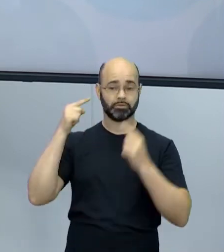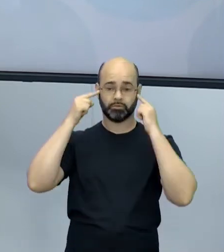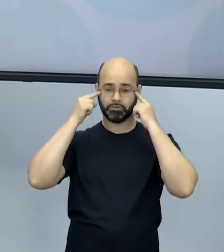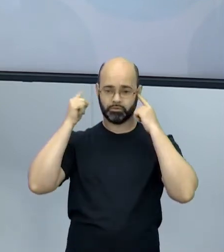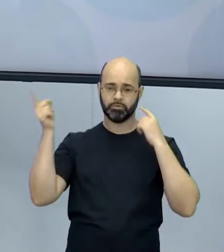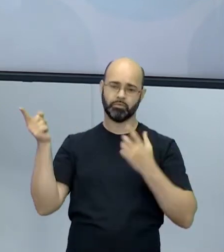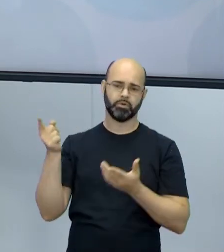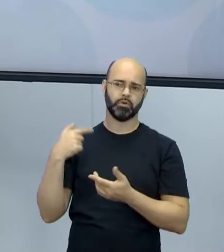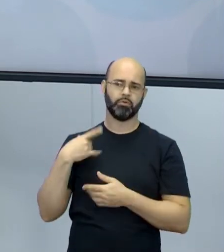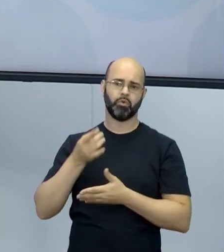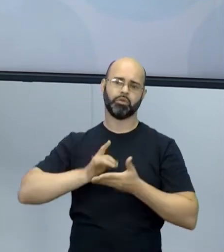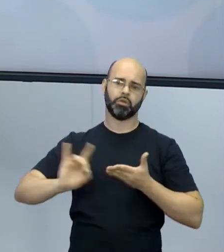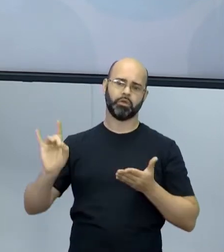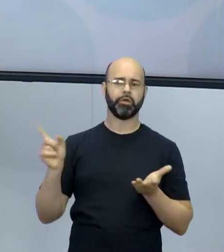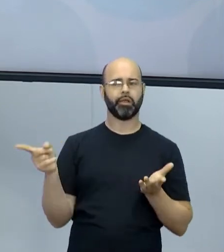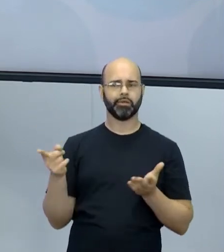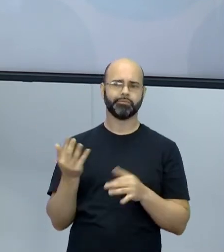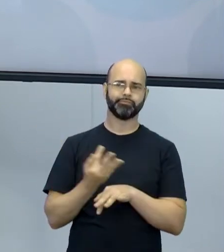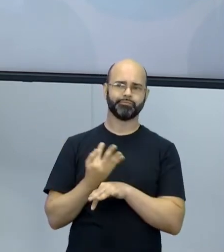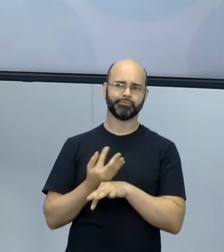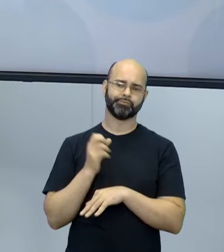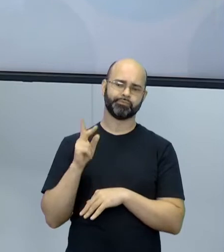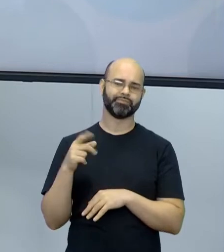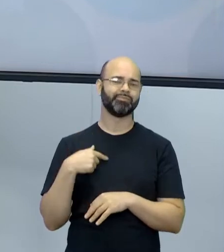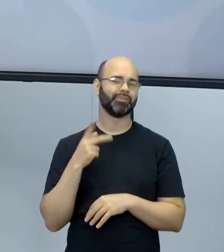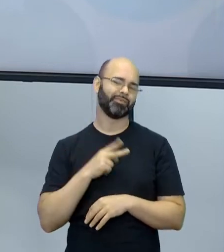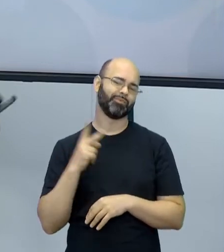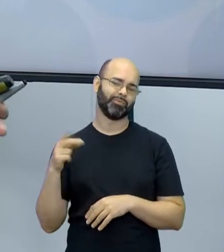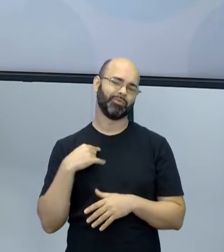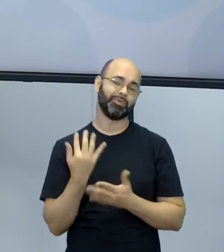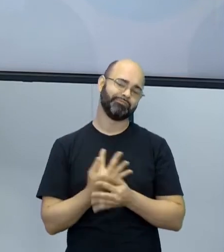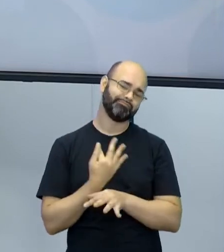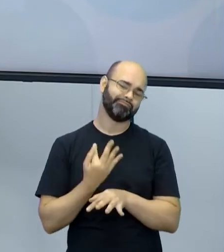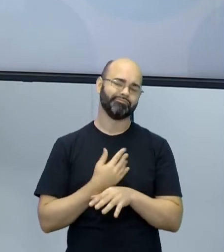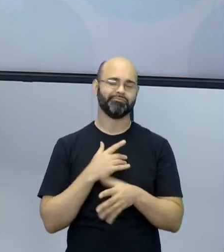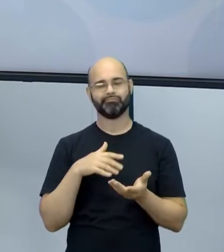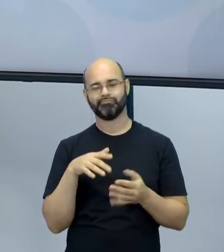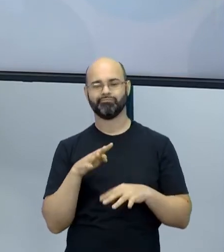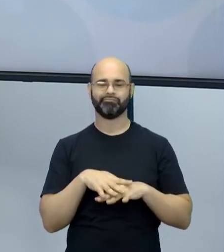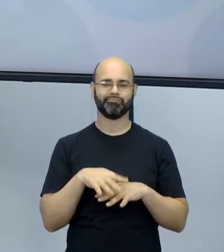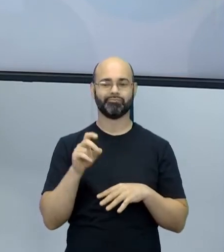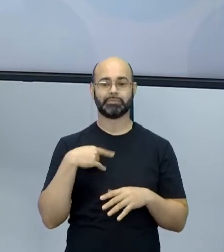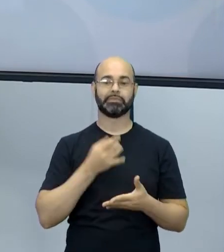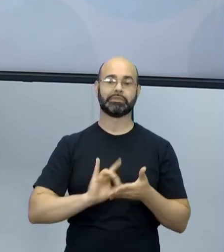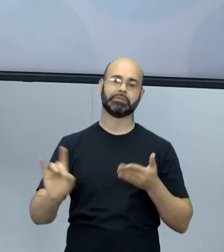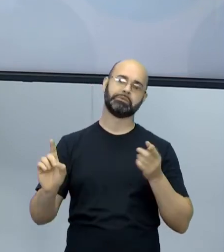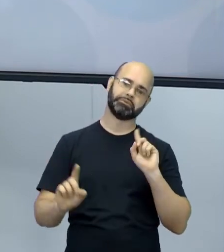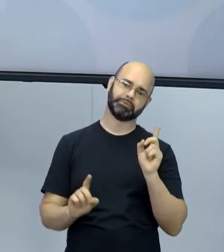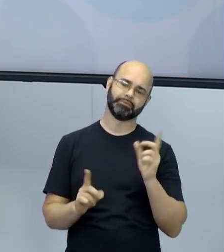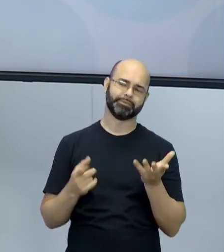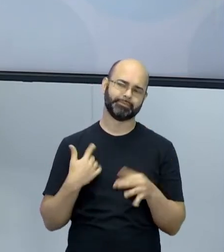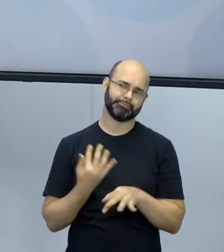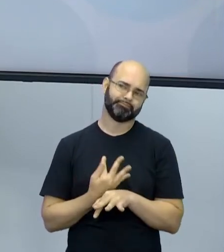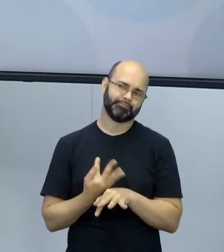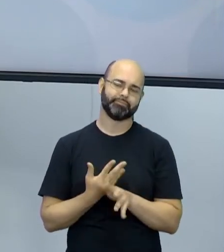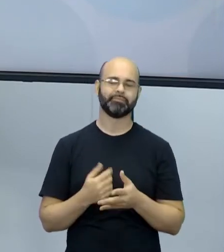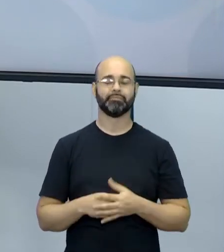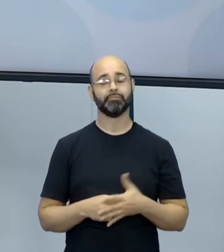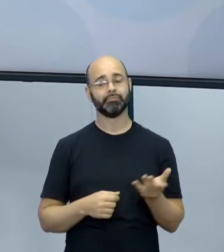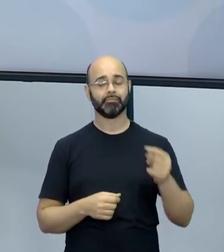Não odeia, ele suporta matemática, né? Igual a mim, eu suporto, né? Tipo, matemática, eu não odeio. Ou seja, estereótipo é